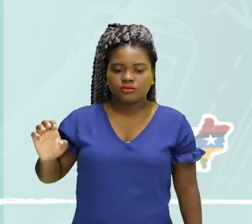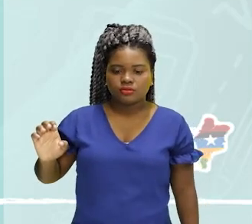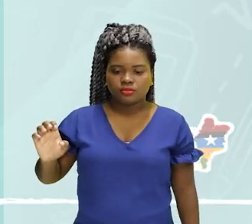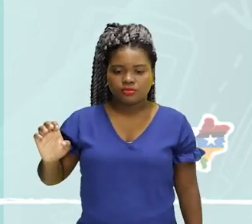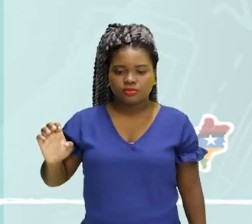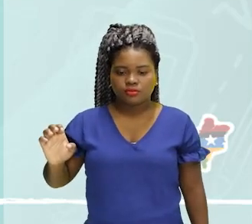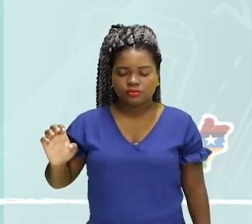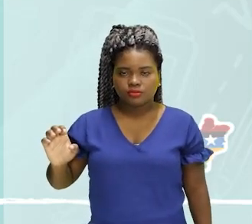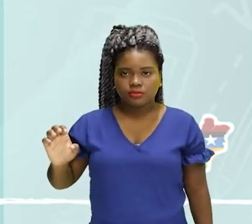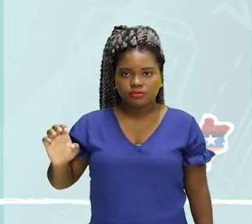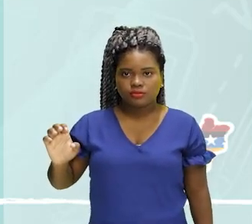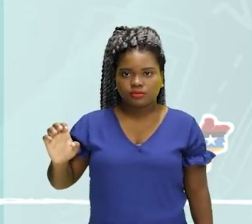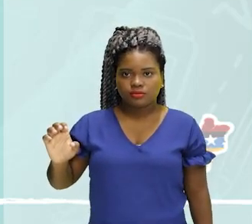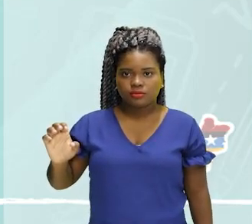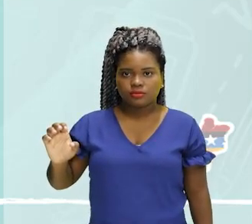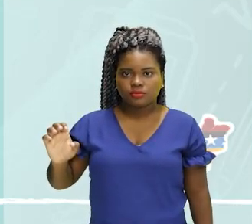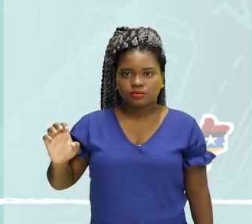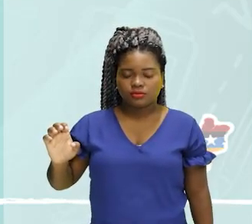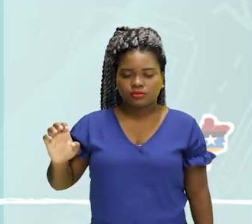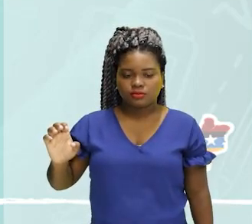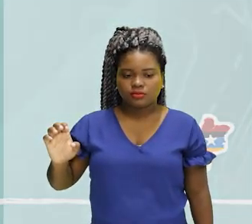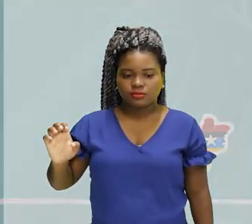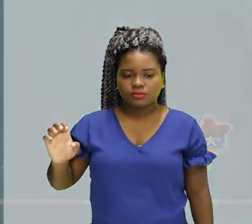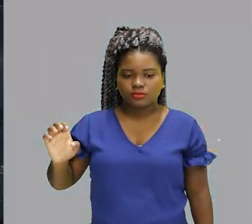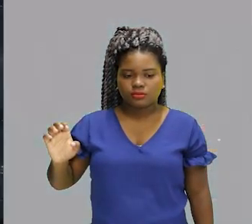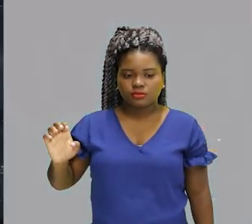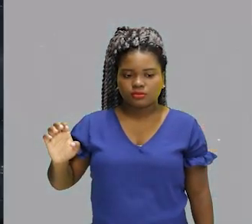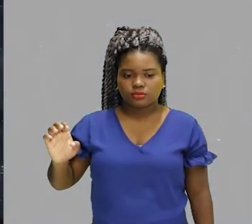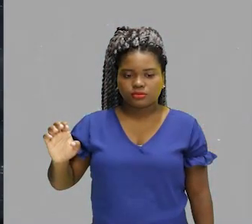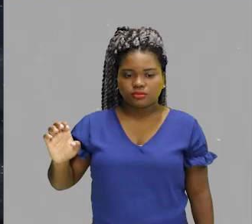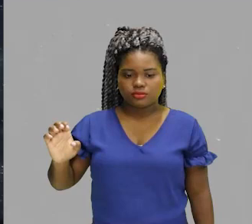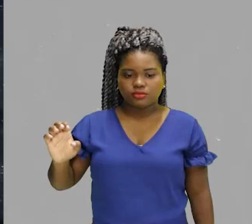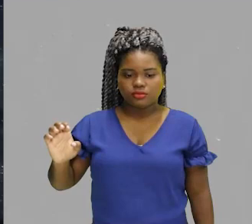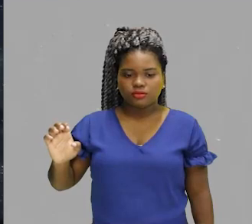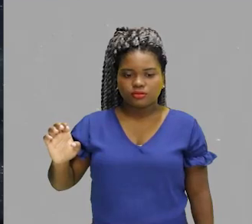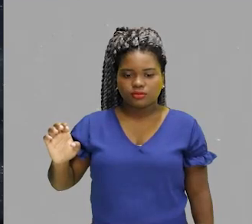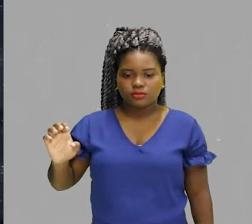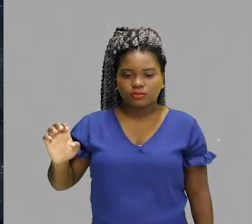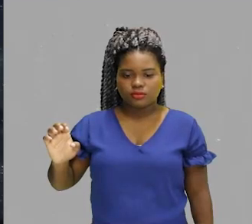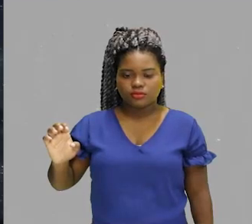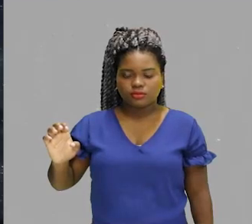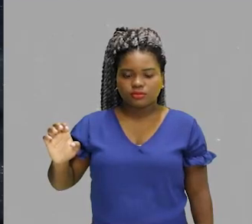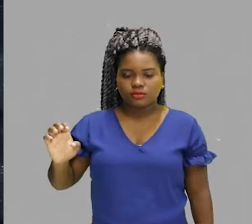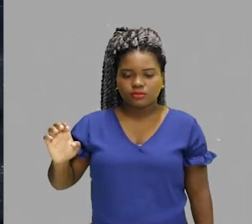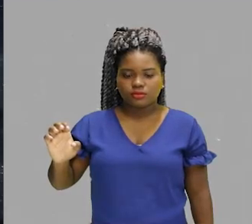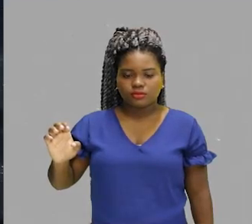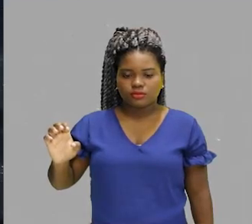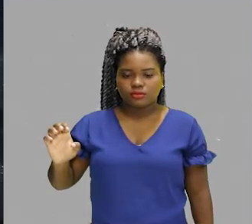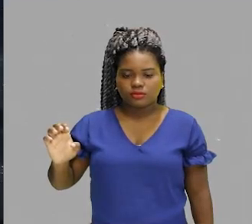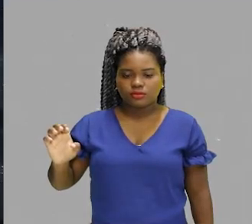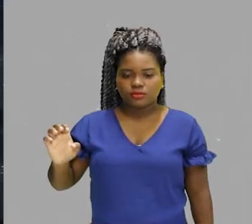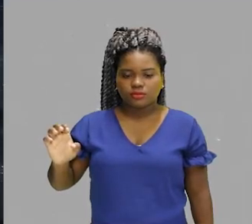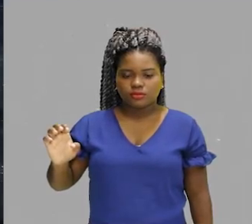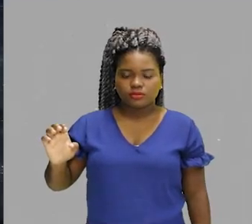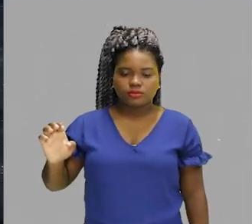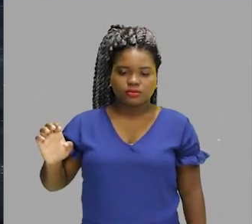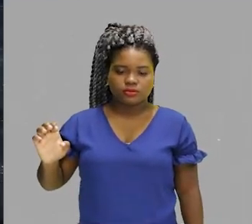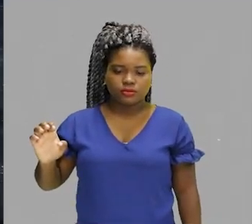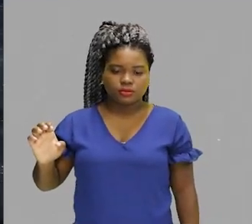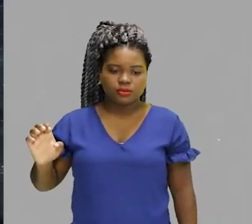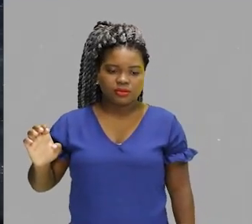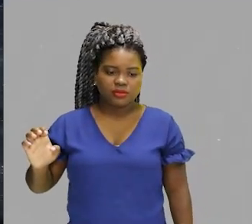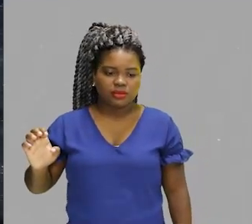Llevó 2 anos escreviéndole a Maria, pero nunca me contesta.